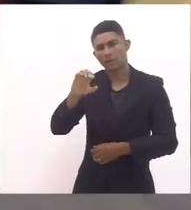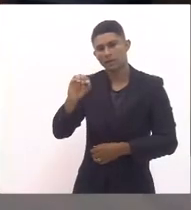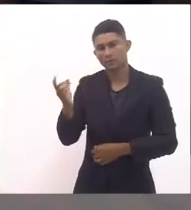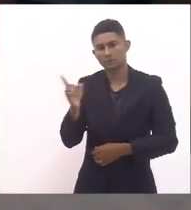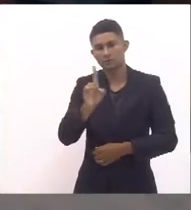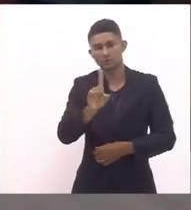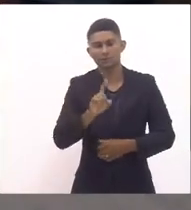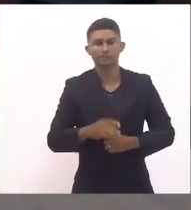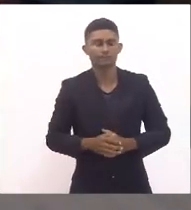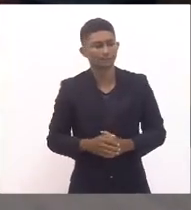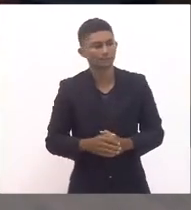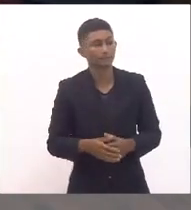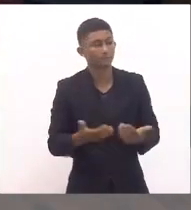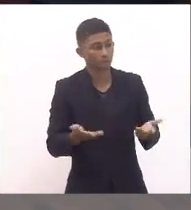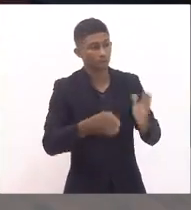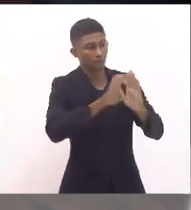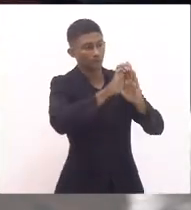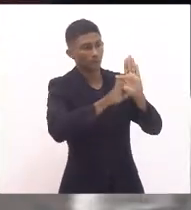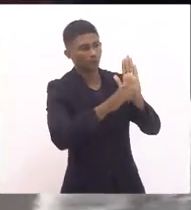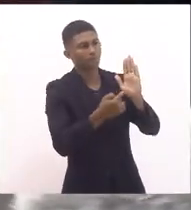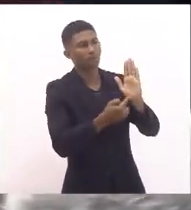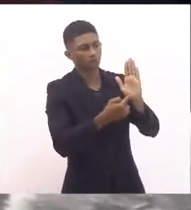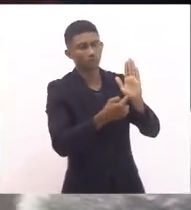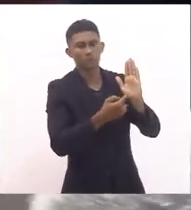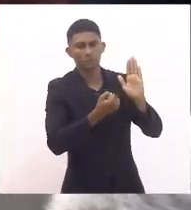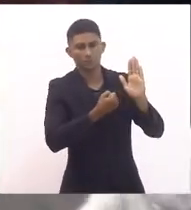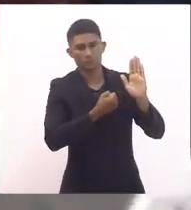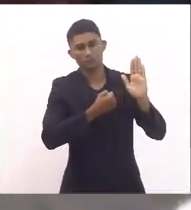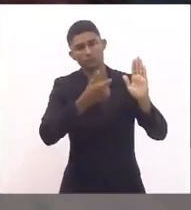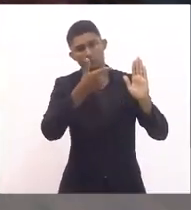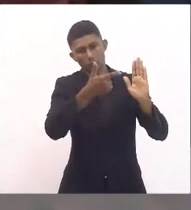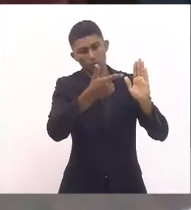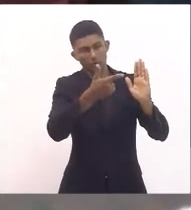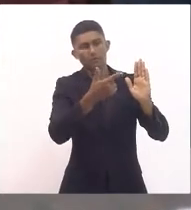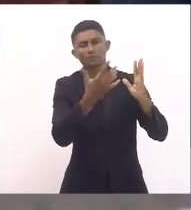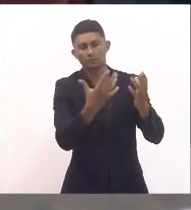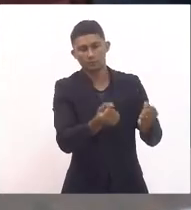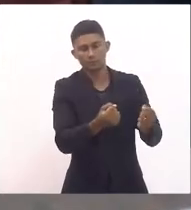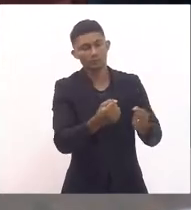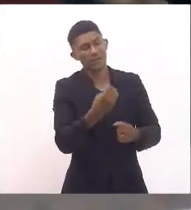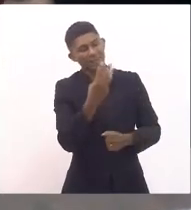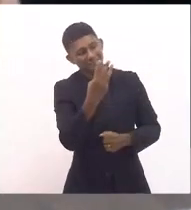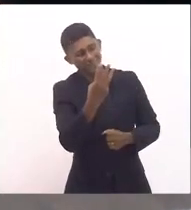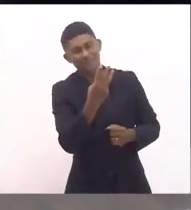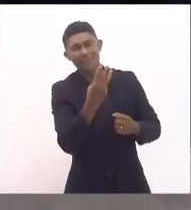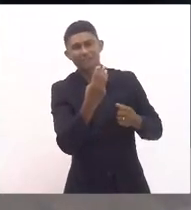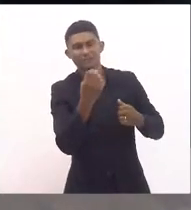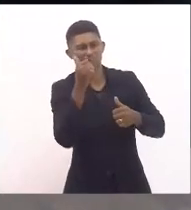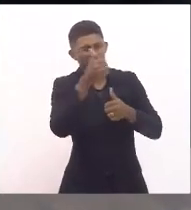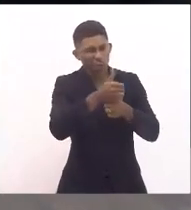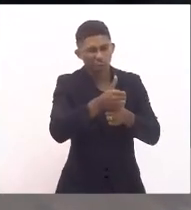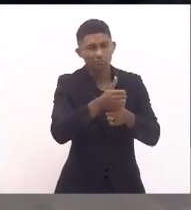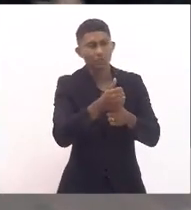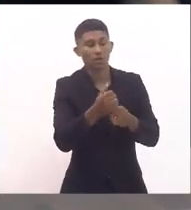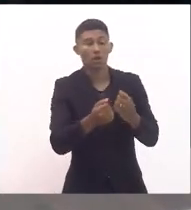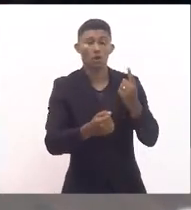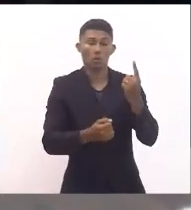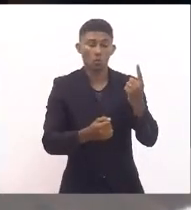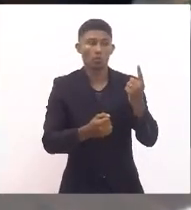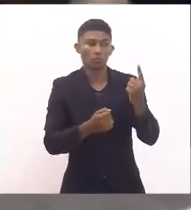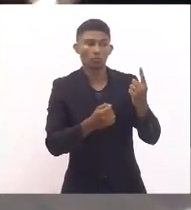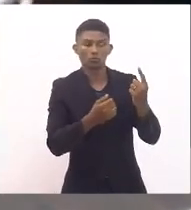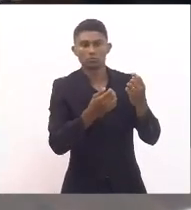Senhor presidente, parecer as emendas de plenário, favorável à emenda 2, prejudicada a emenda 3 pela rejeição da emenda 1,